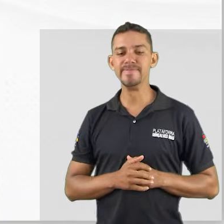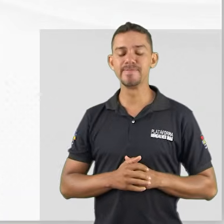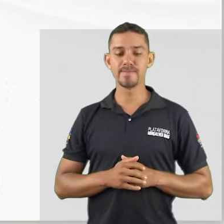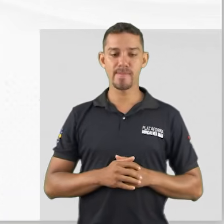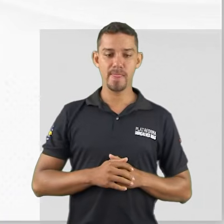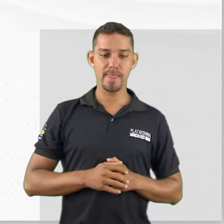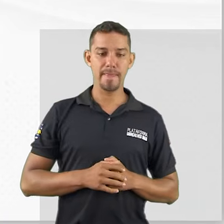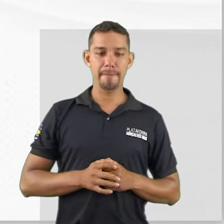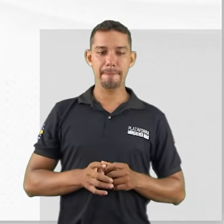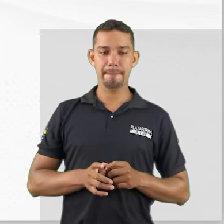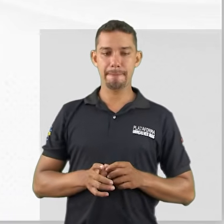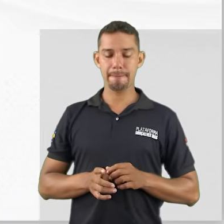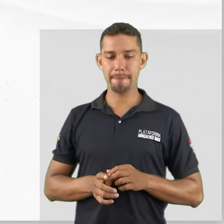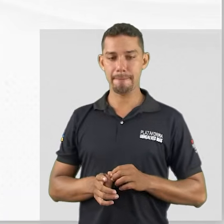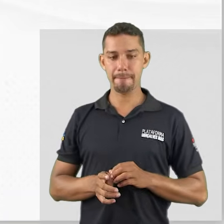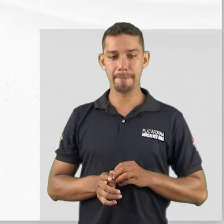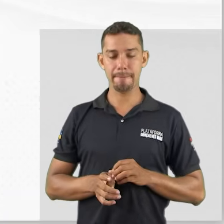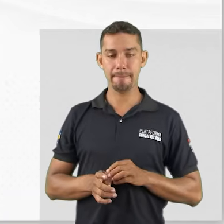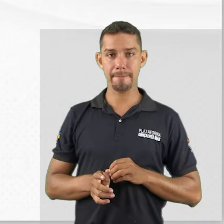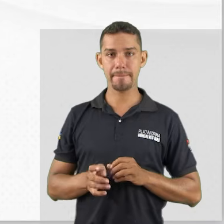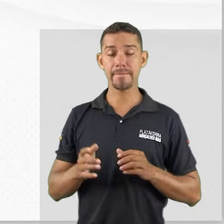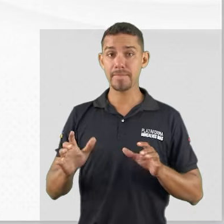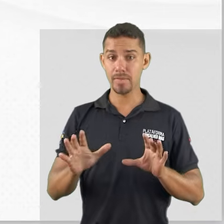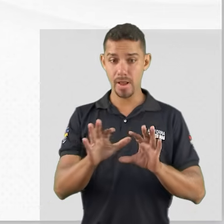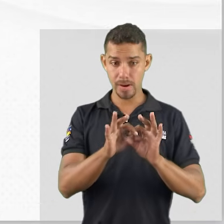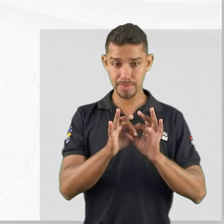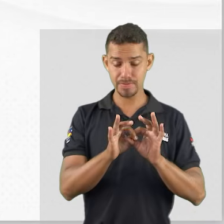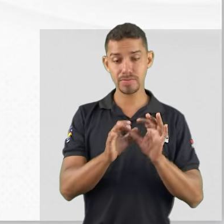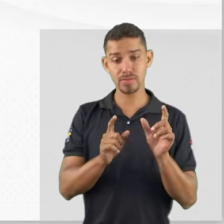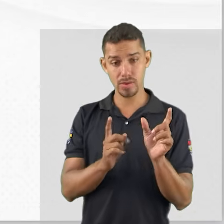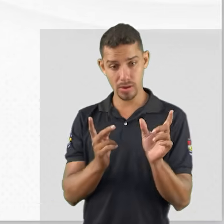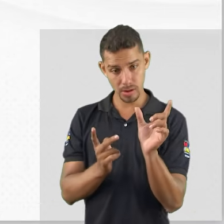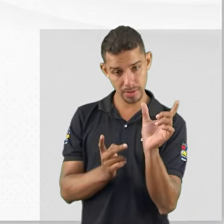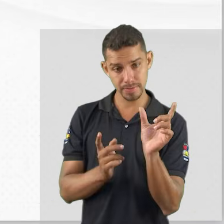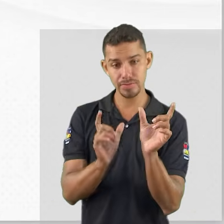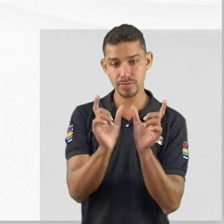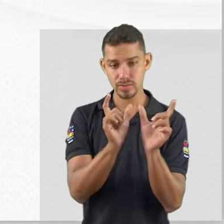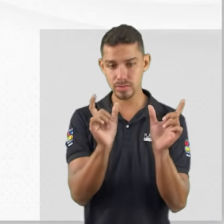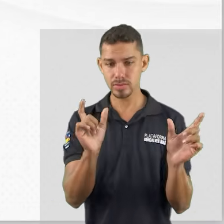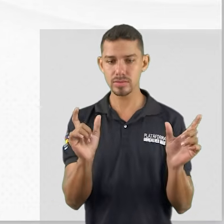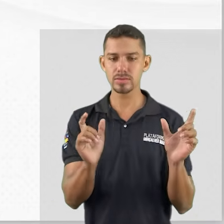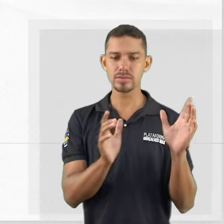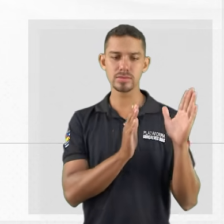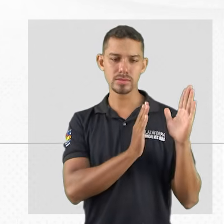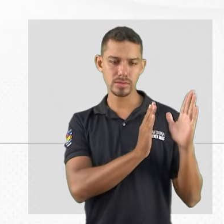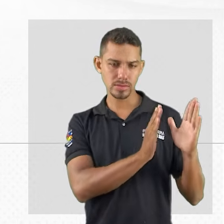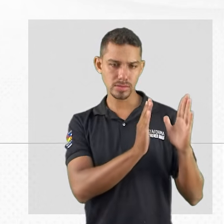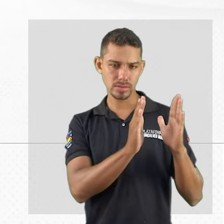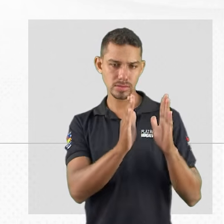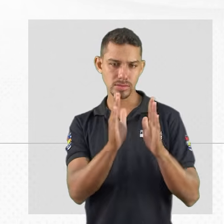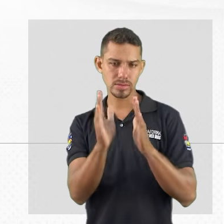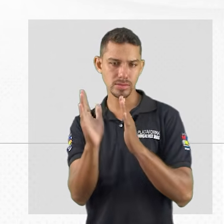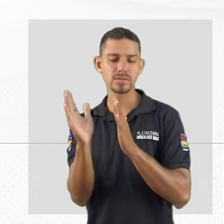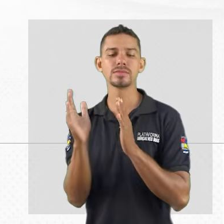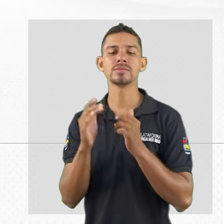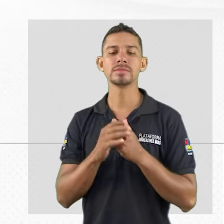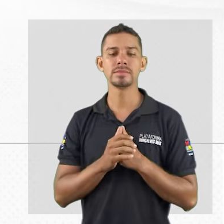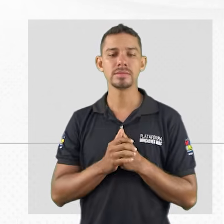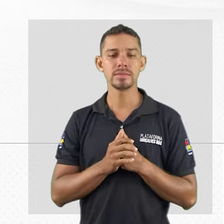a partir dessa união, né, na formação desse nucleotídeo, eu vou classificar esse nucleotídeo,